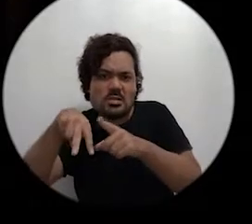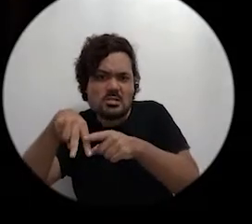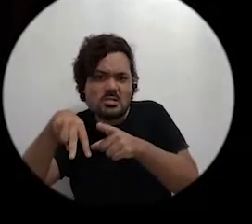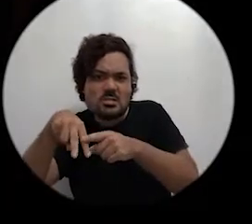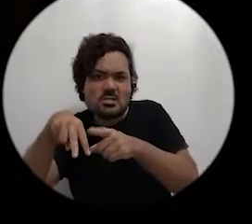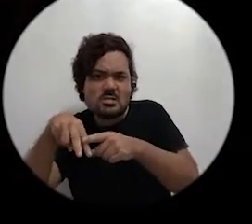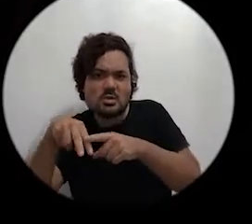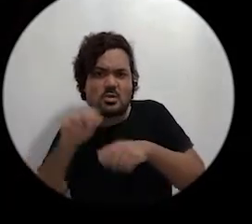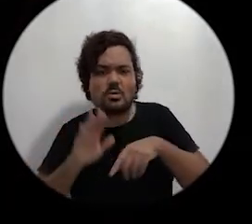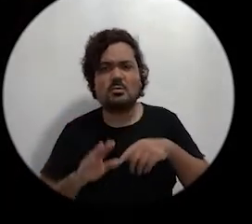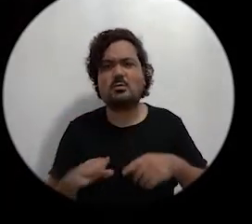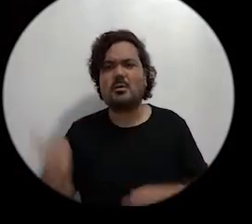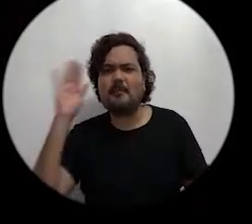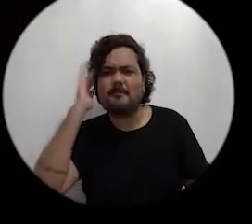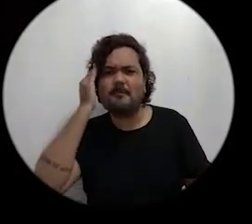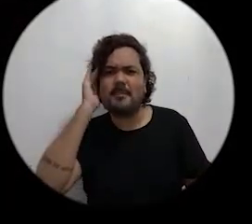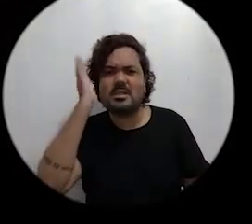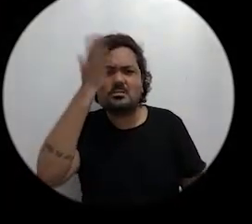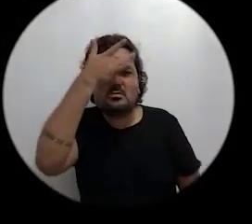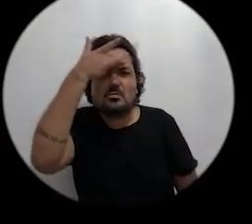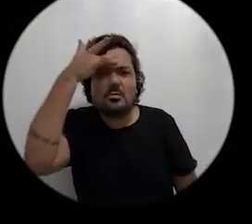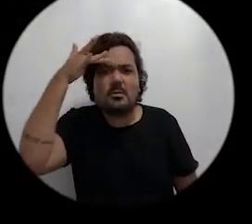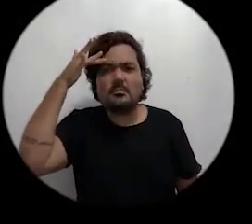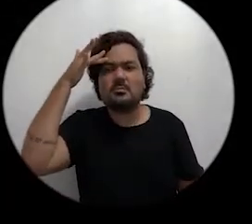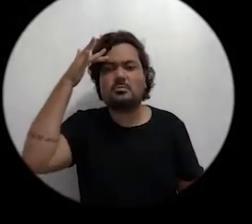joelho. Pensa numa pessoa.